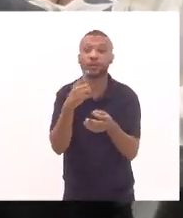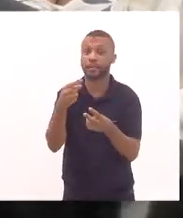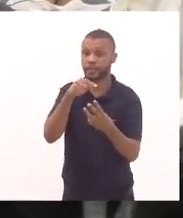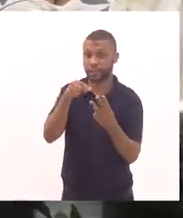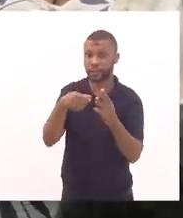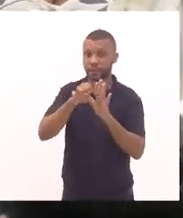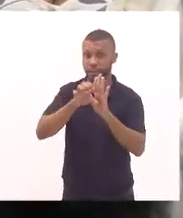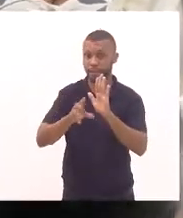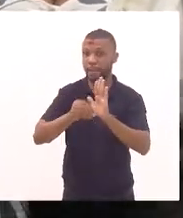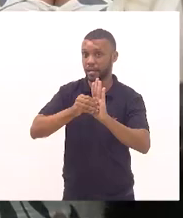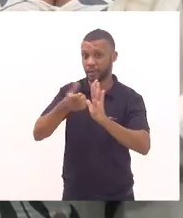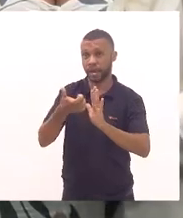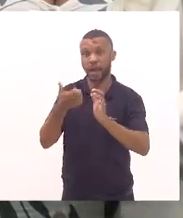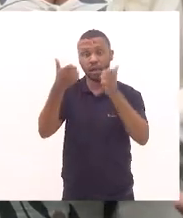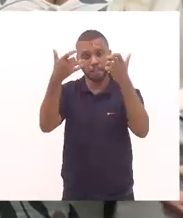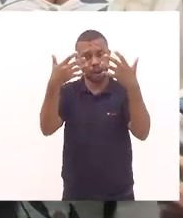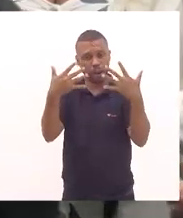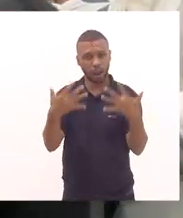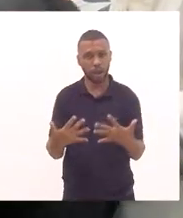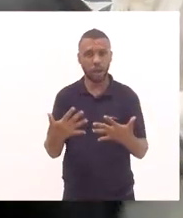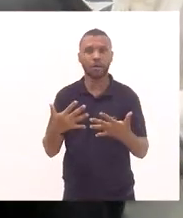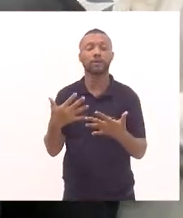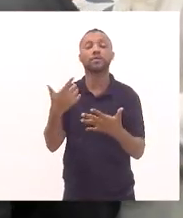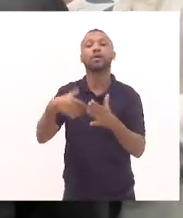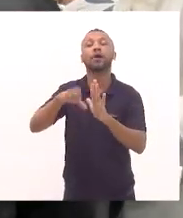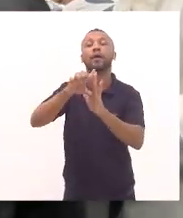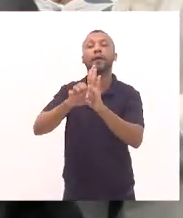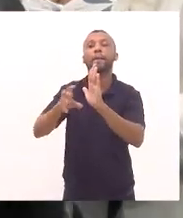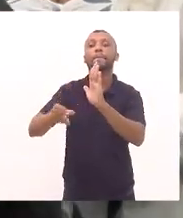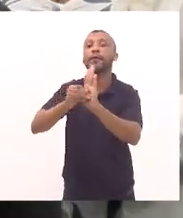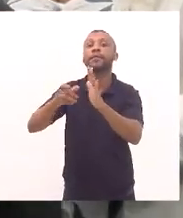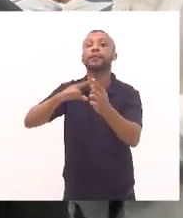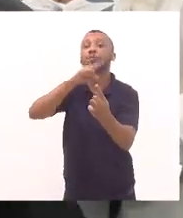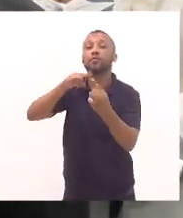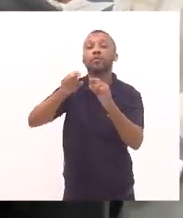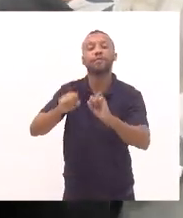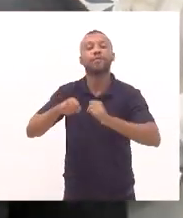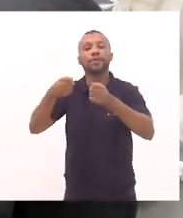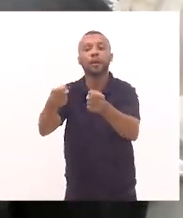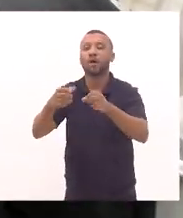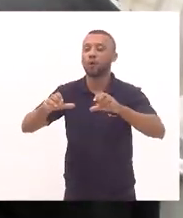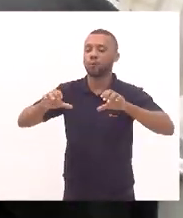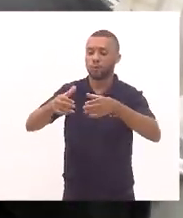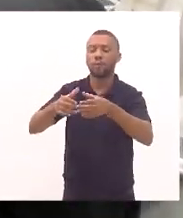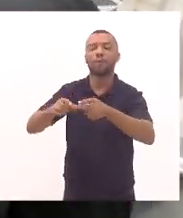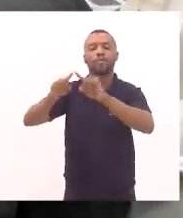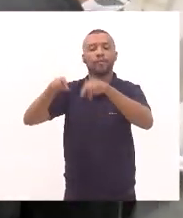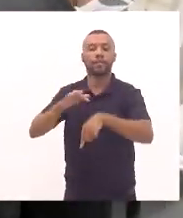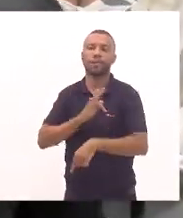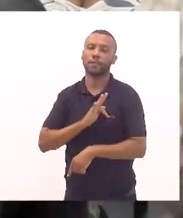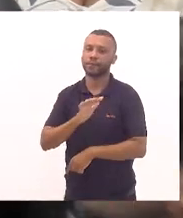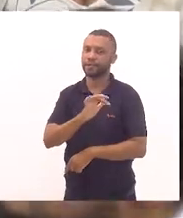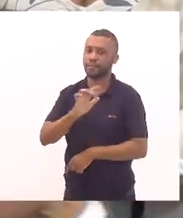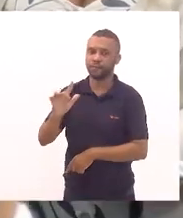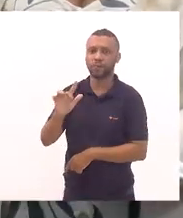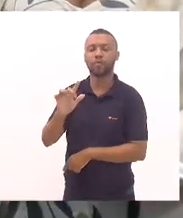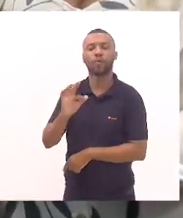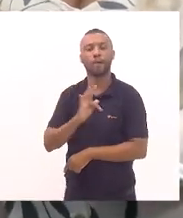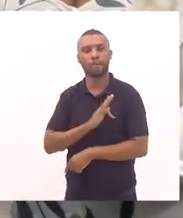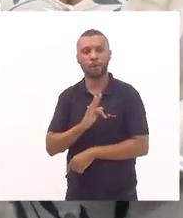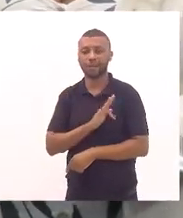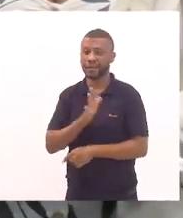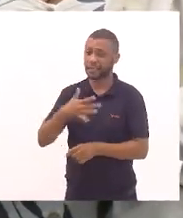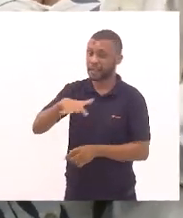a gente queria destacar, que são emendas que buscam fortalecer a Polícia Civil como uma polícia